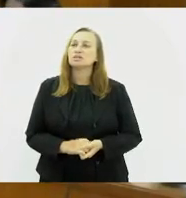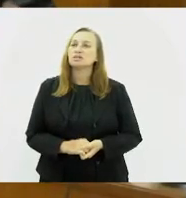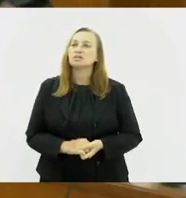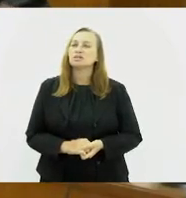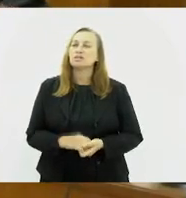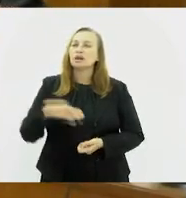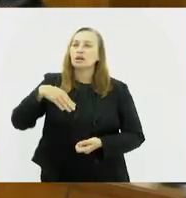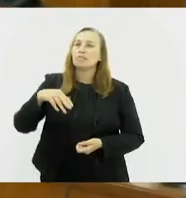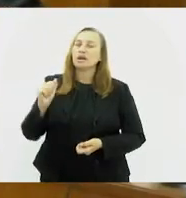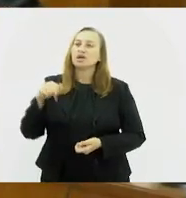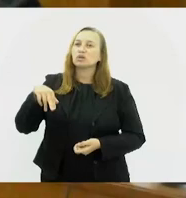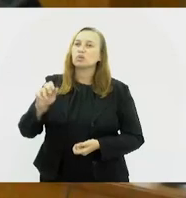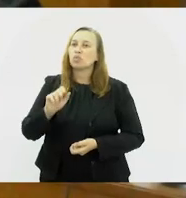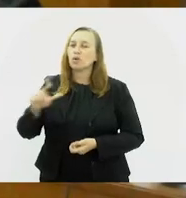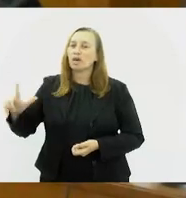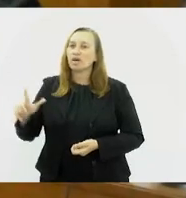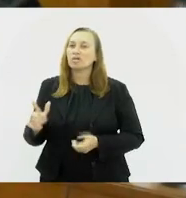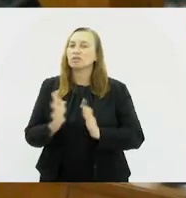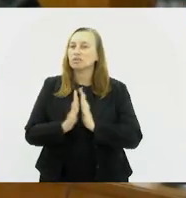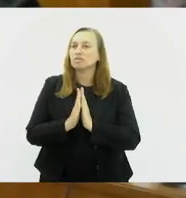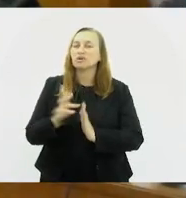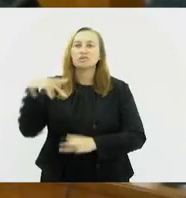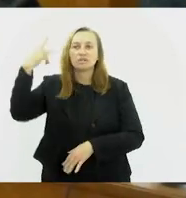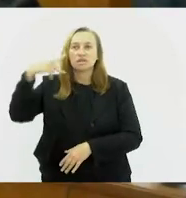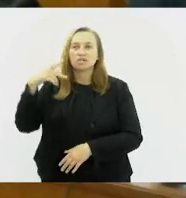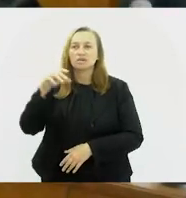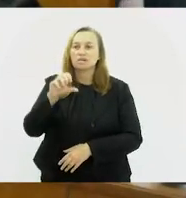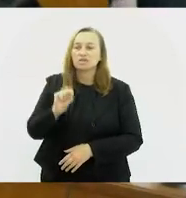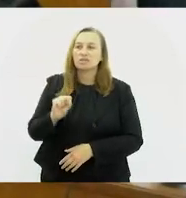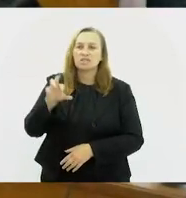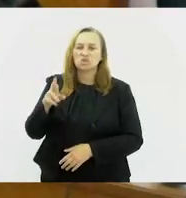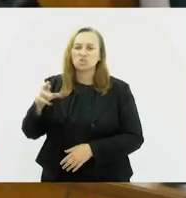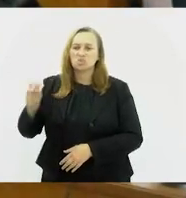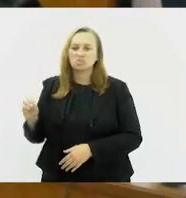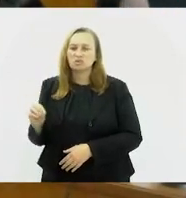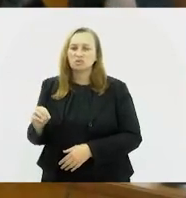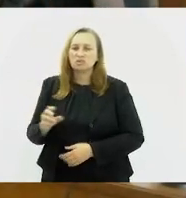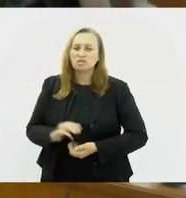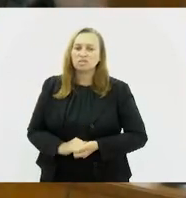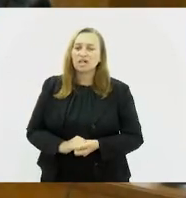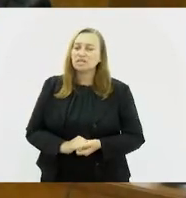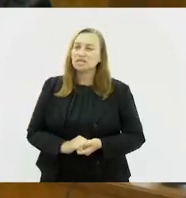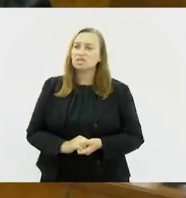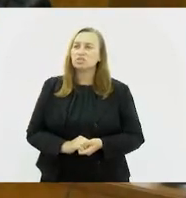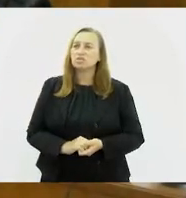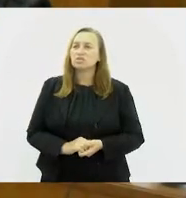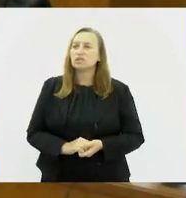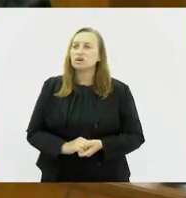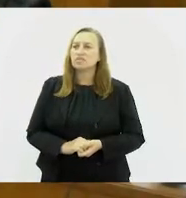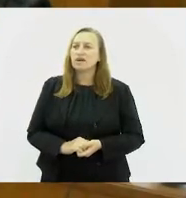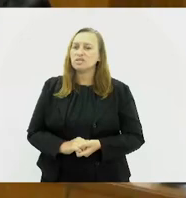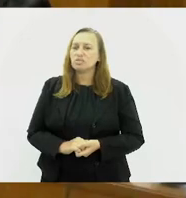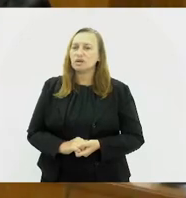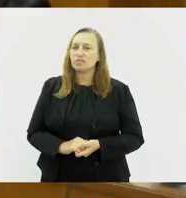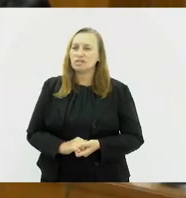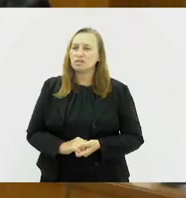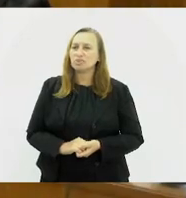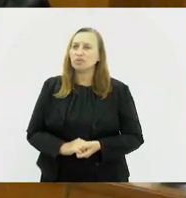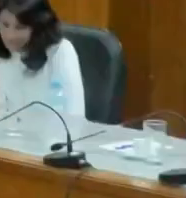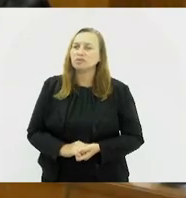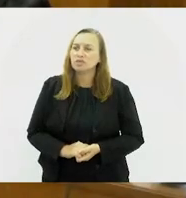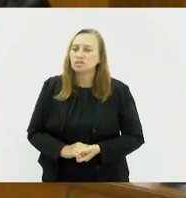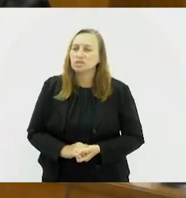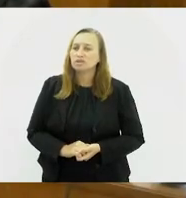Manelzinho, por favor, vereador de Vassouras. Boa tarde a todos. Sou vice-presidente